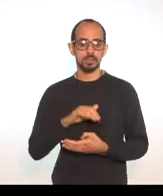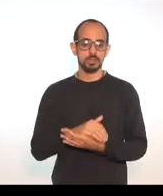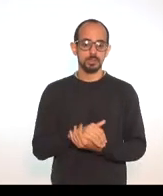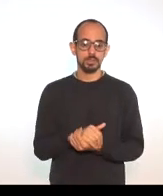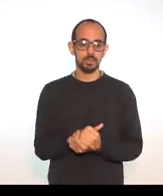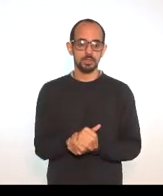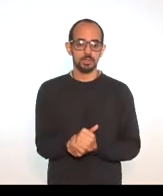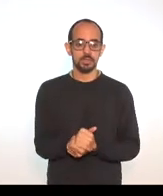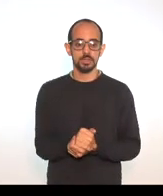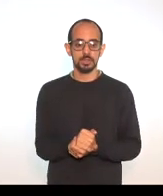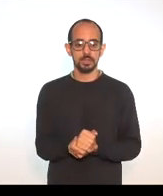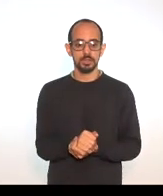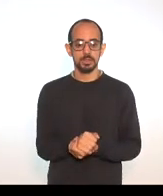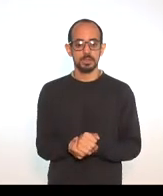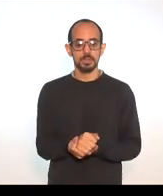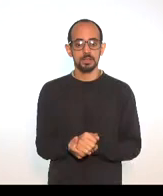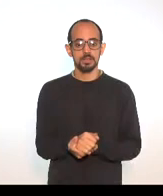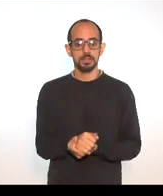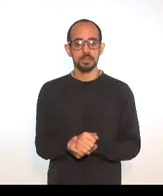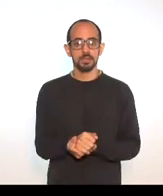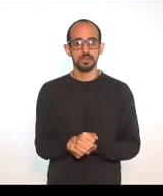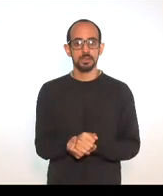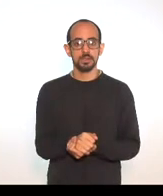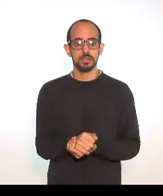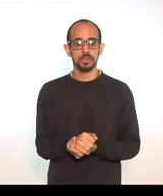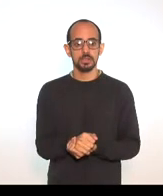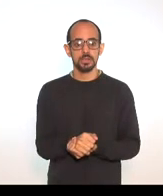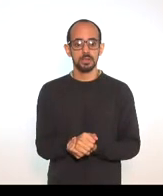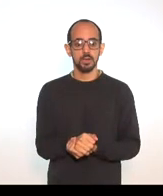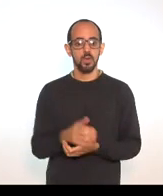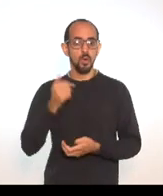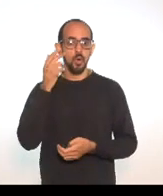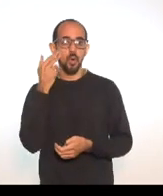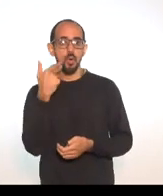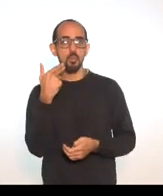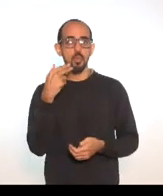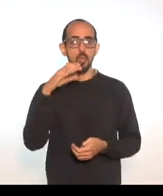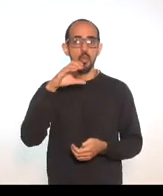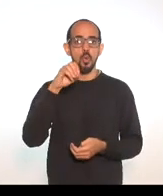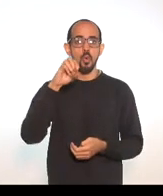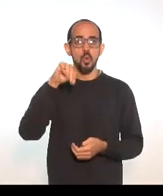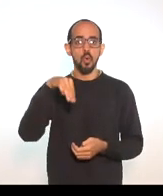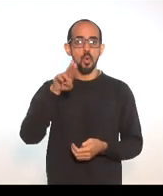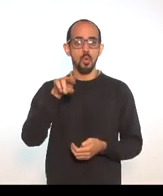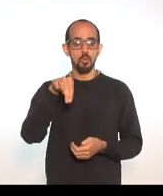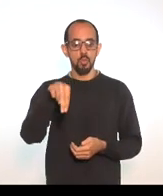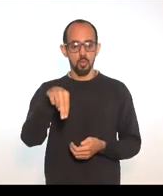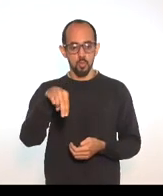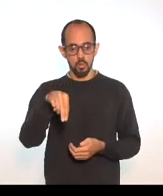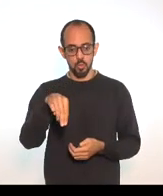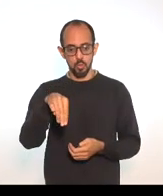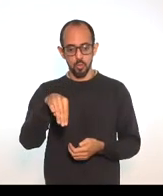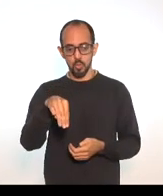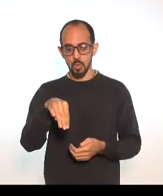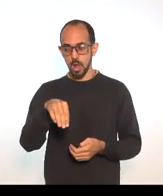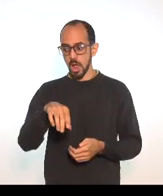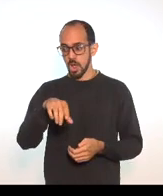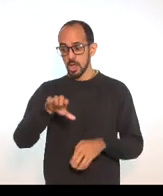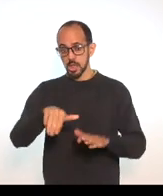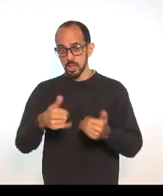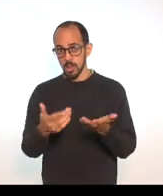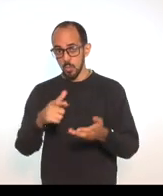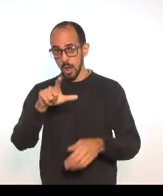o passageiro interesse comum é importante mandei ir à loja e